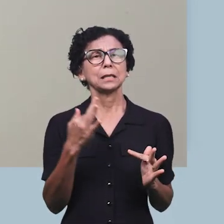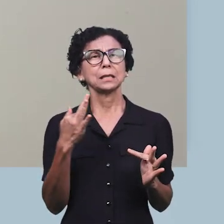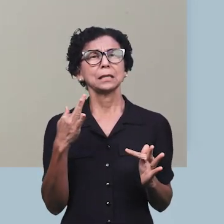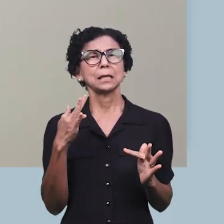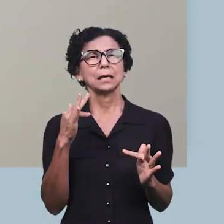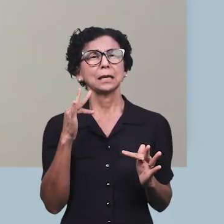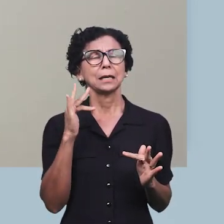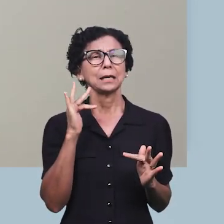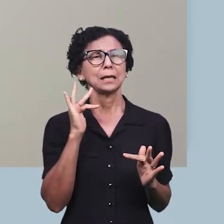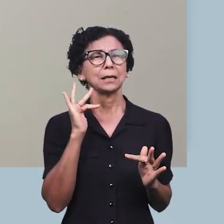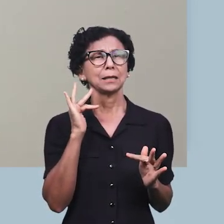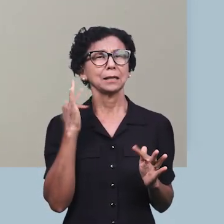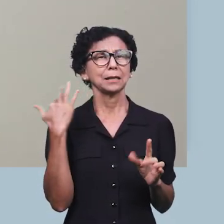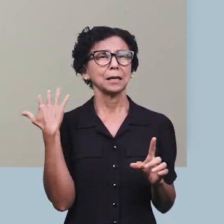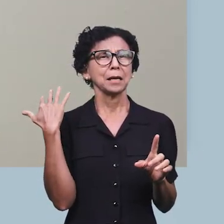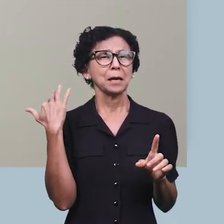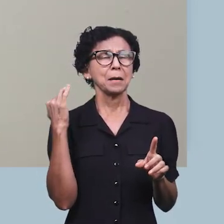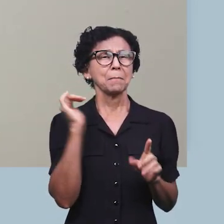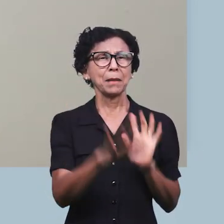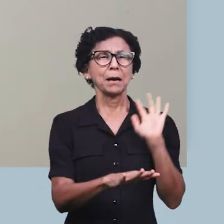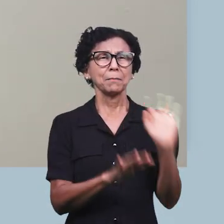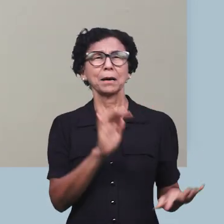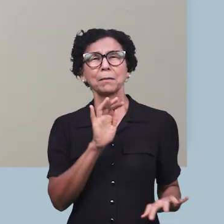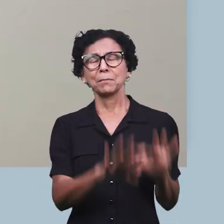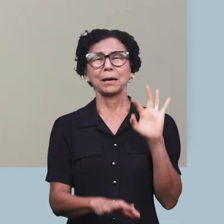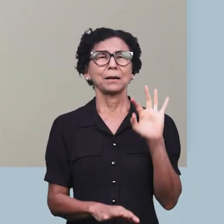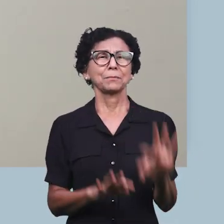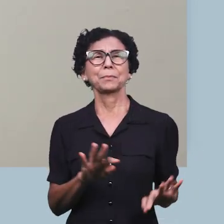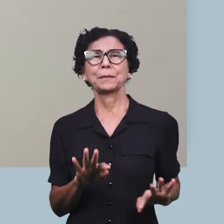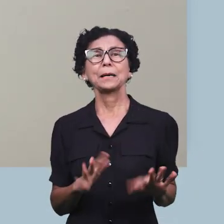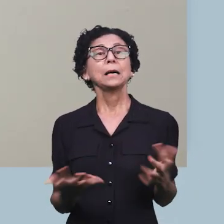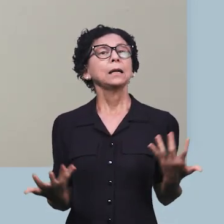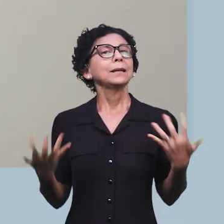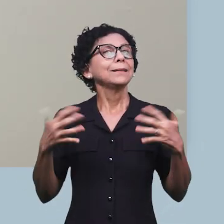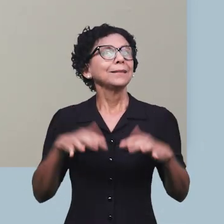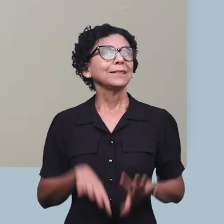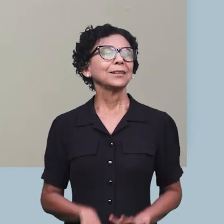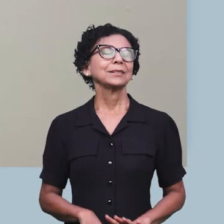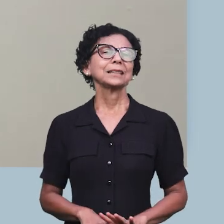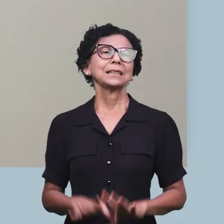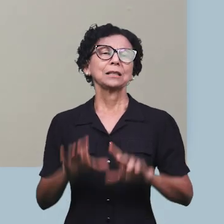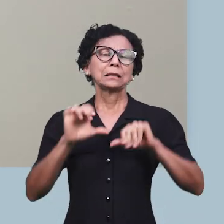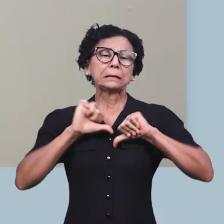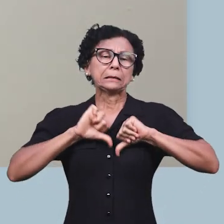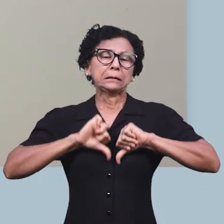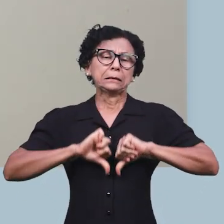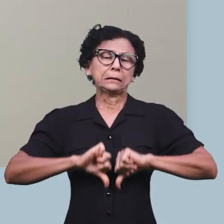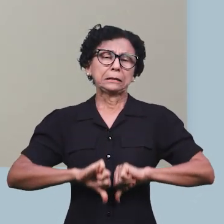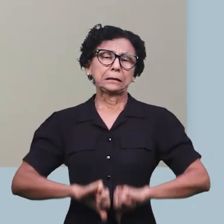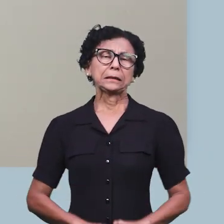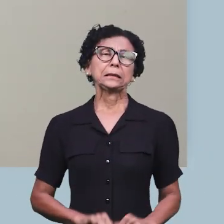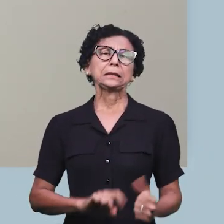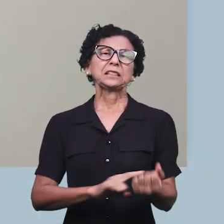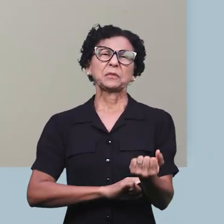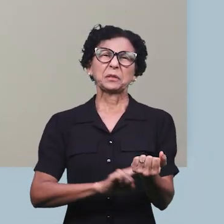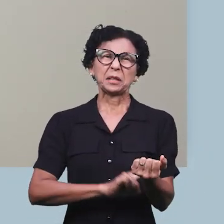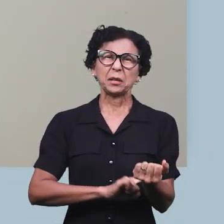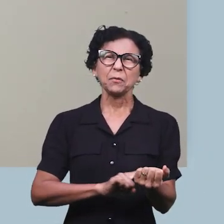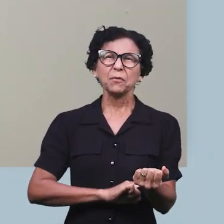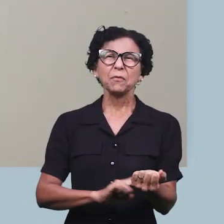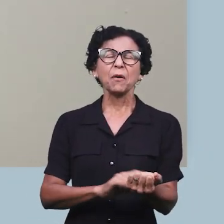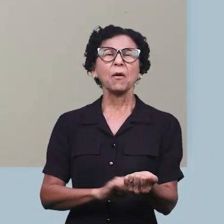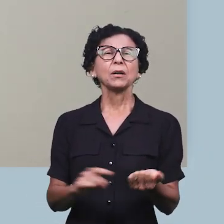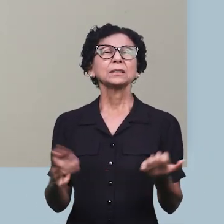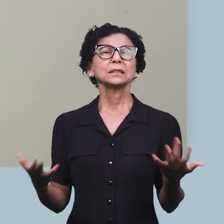ela chora, porque não é o que ela realmente queria fazer. Ela se encontrou ali no momento de crise e acabou tendo